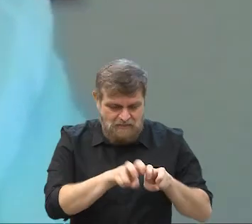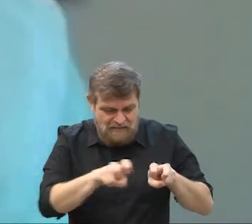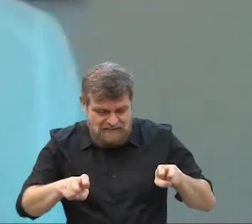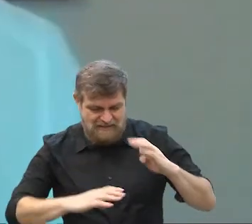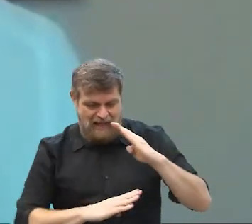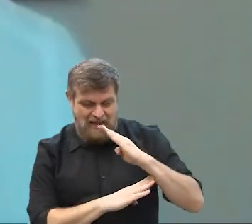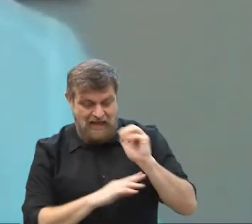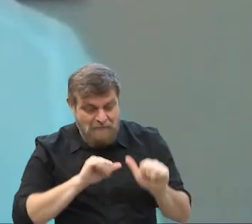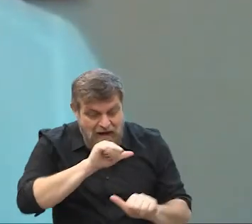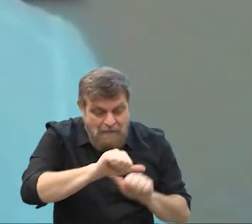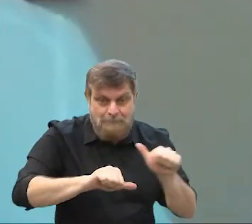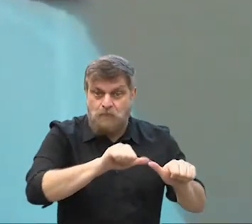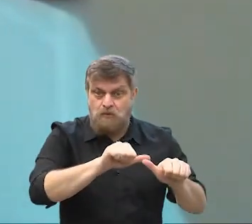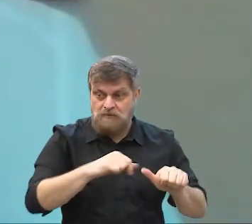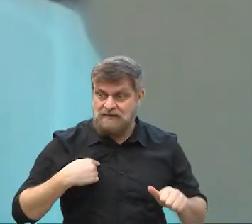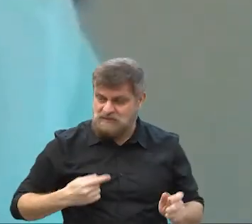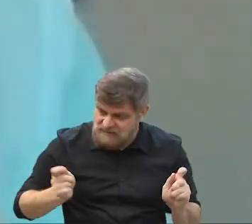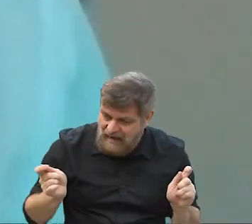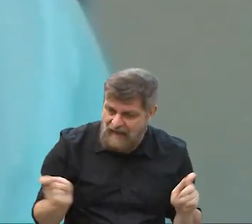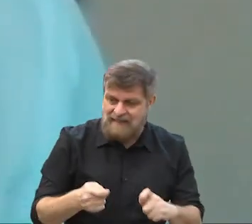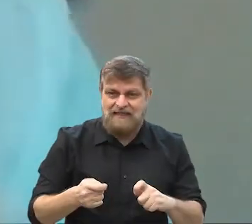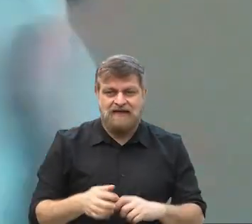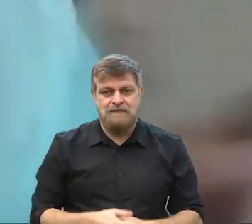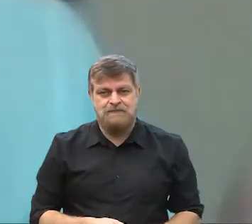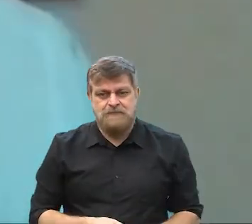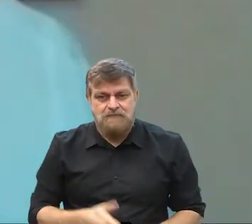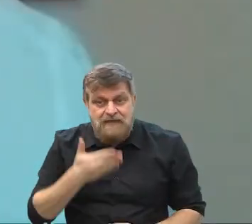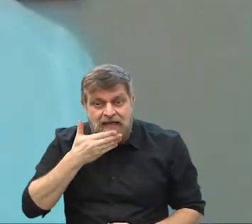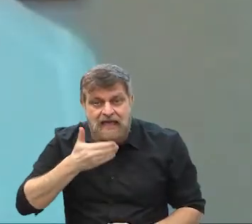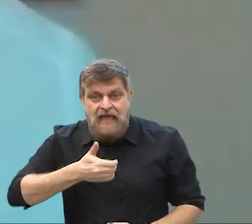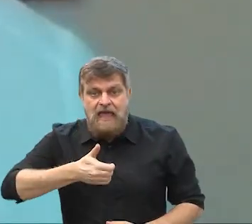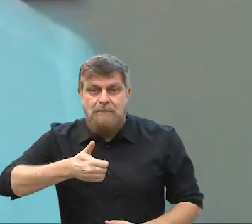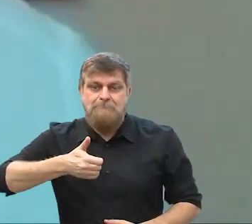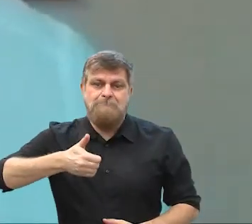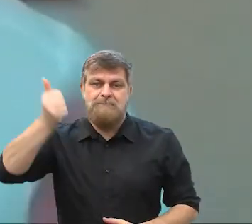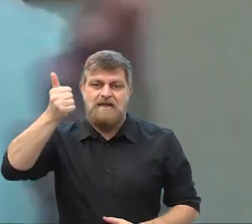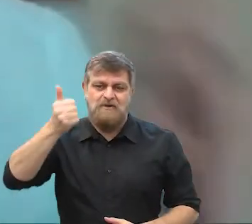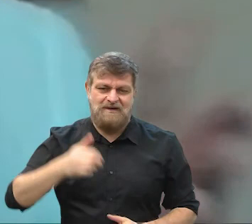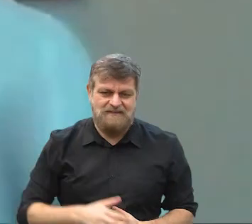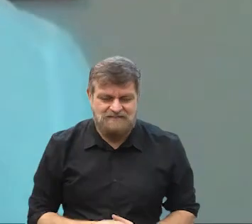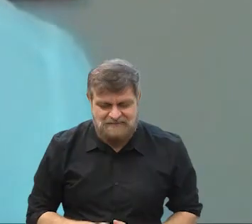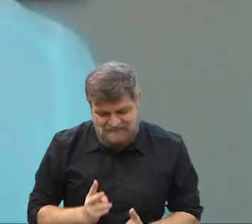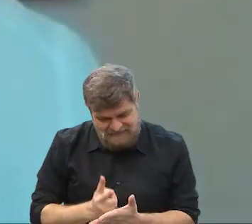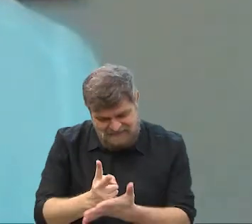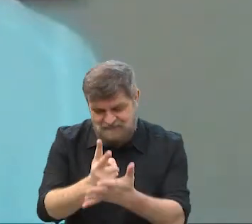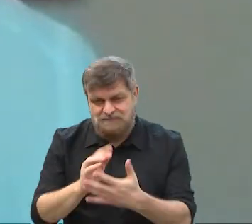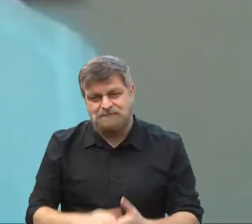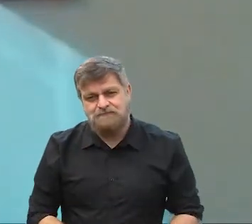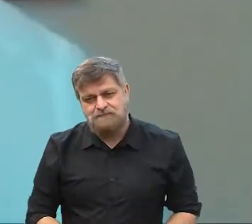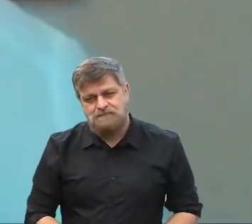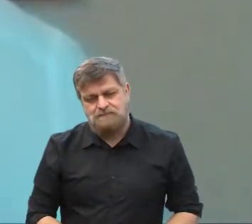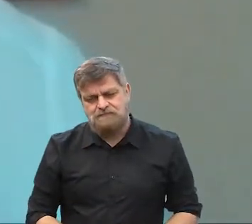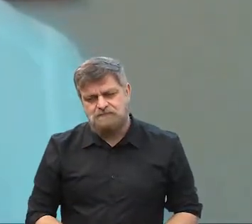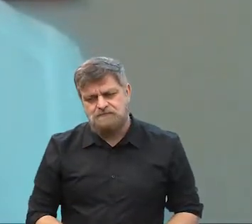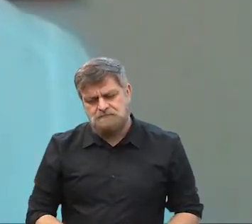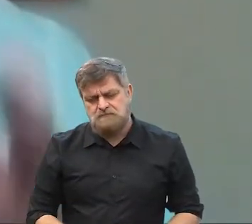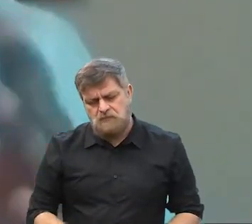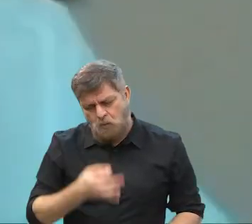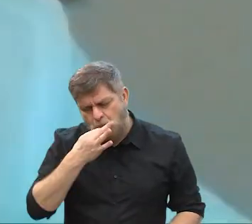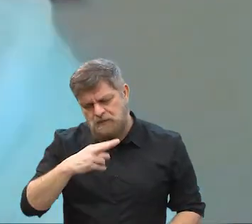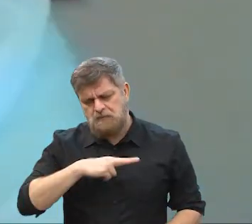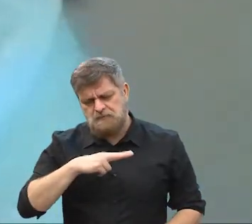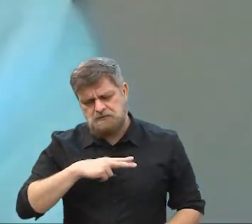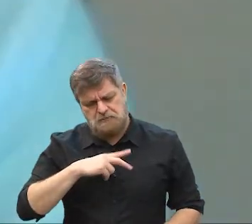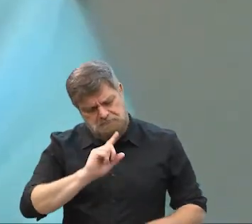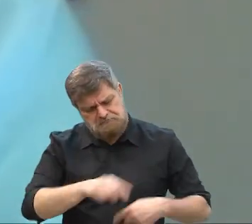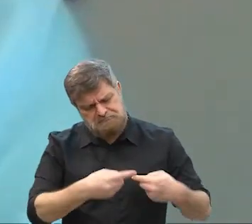fazer mudanças e melhorar, aprimorar o processo. Então, eu vejo muito positivo, com muito